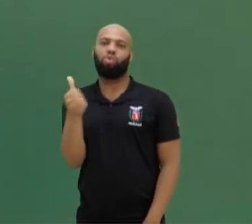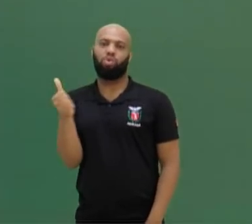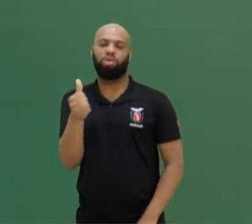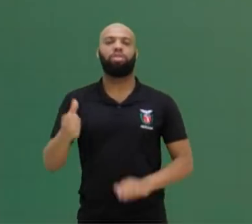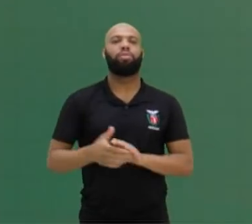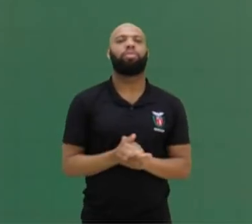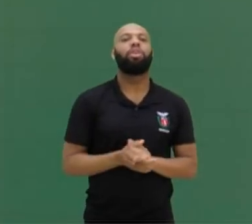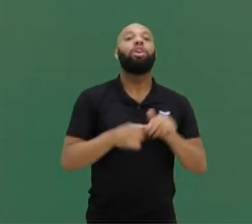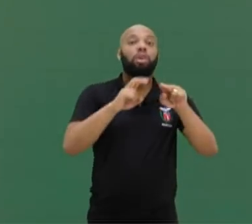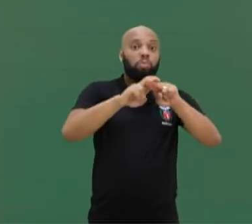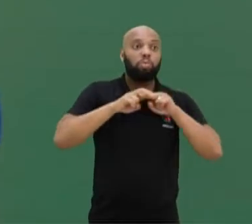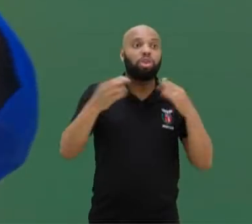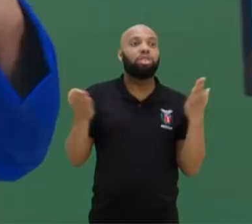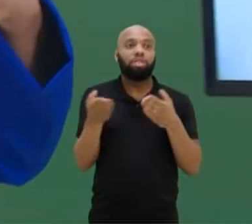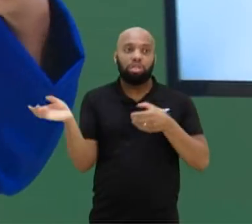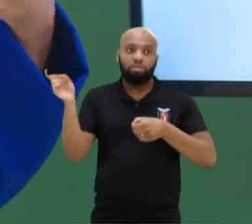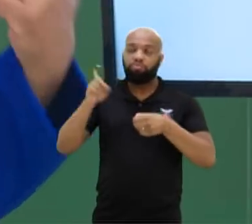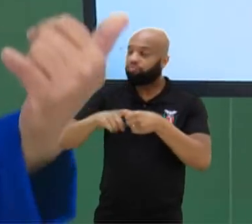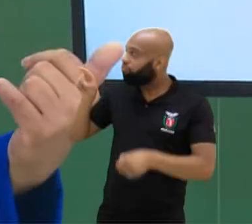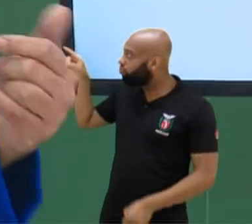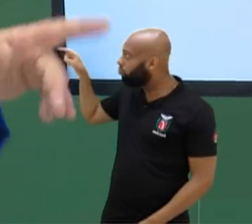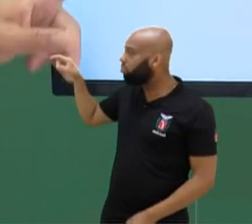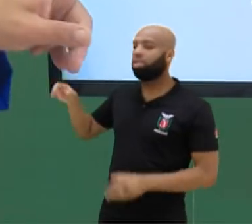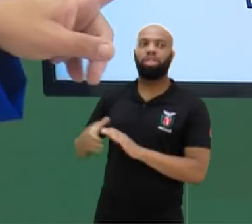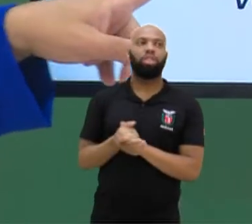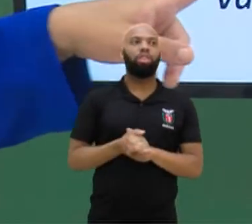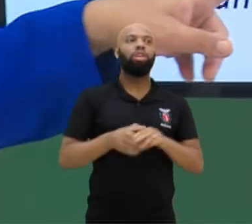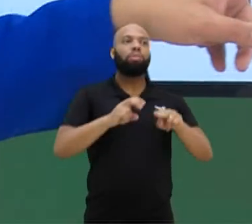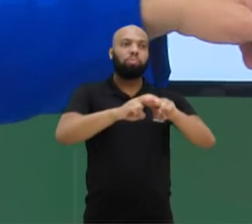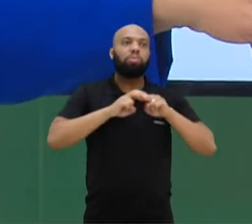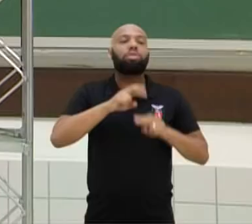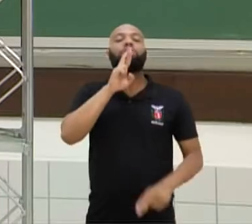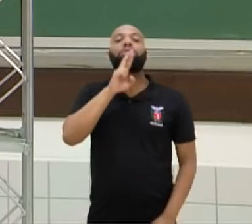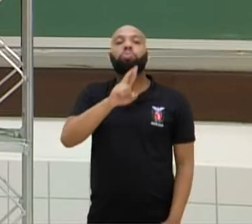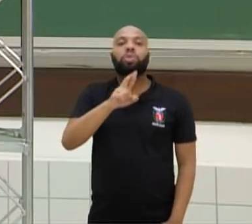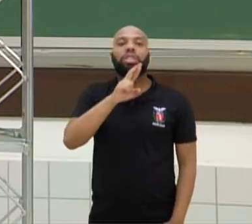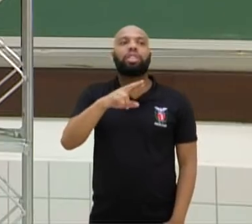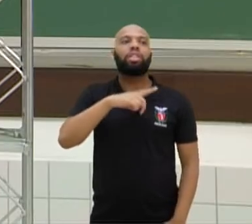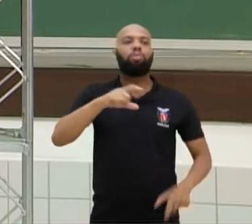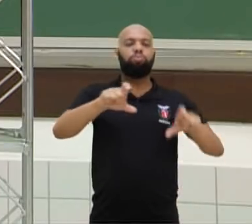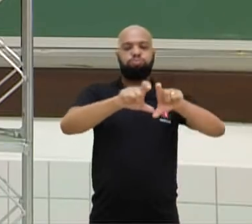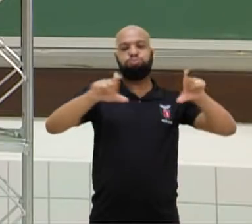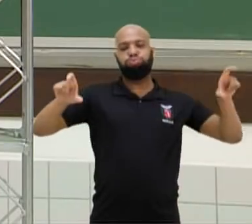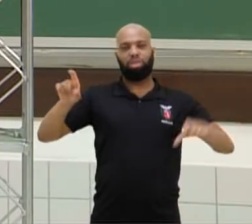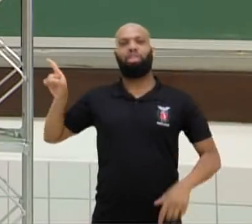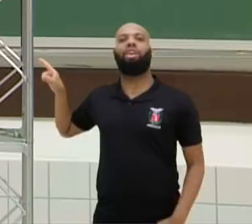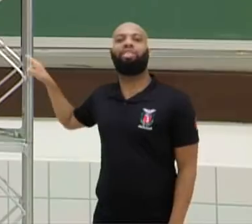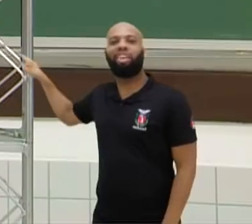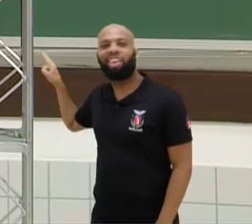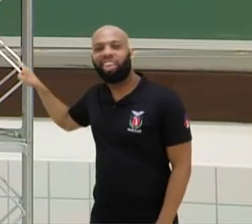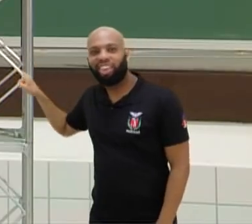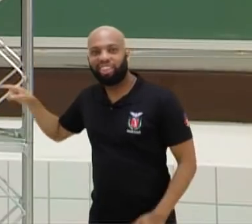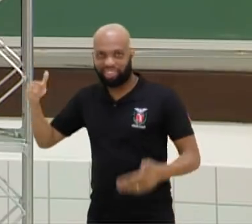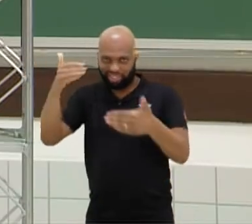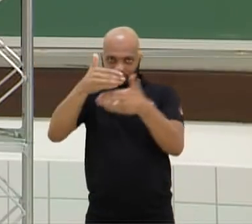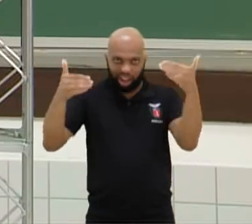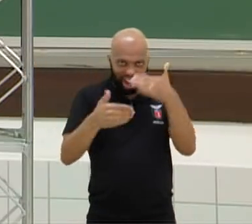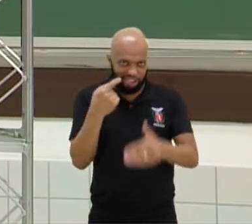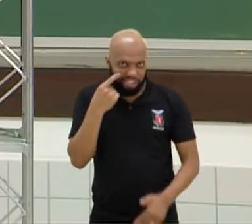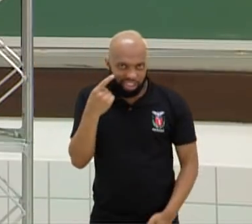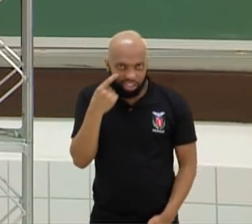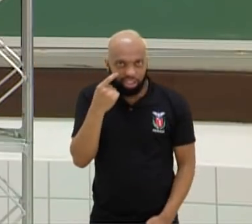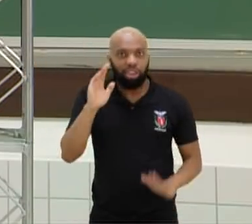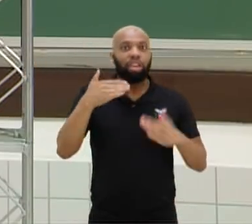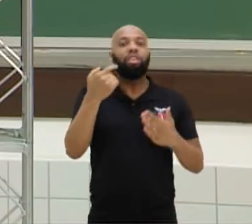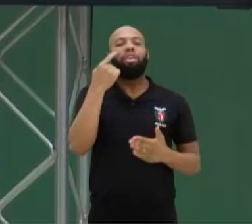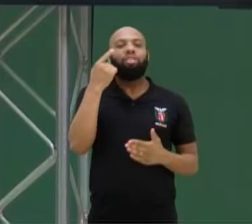isso, voltando agora para cá, por isso que o resultado, a resposta está essa aqui. Então, o que você faz? Leva